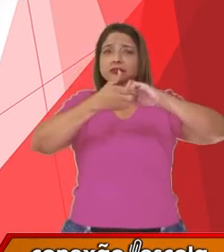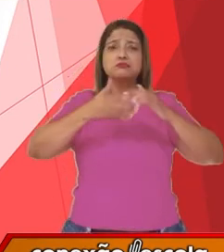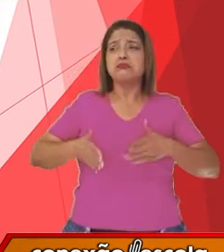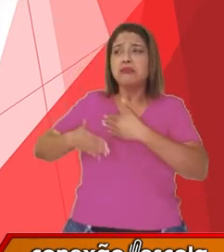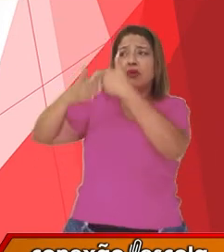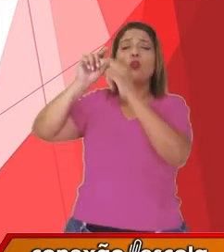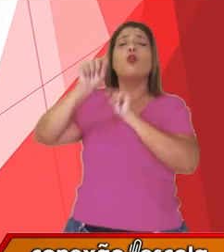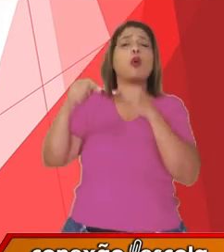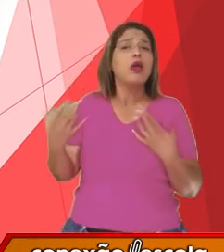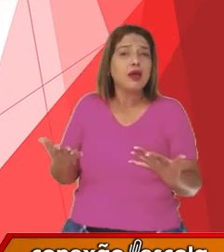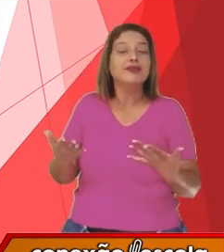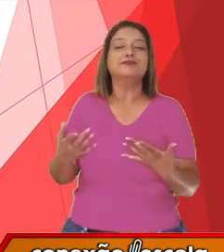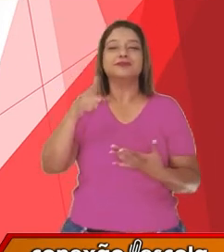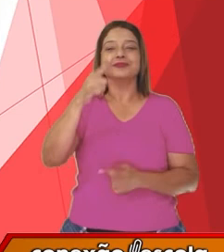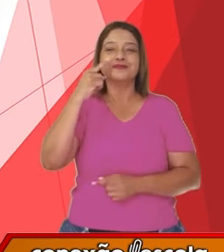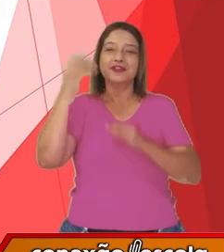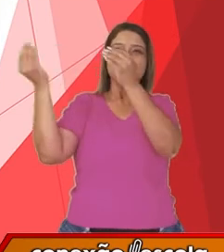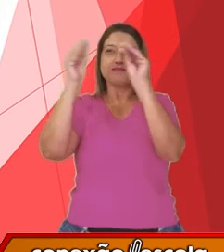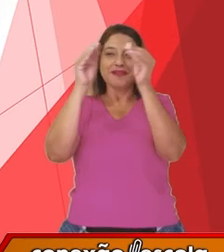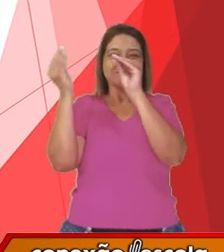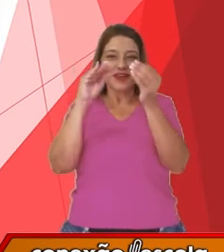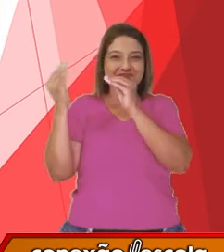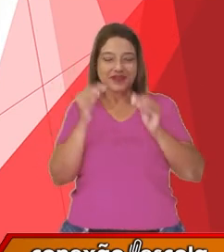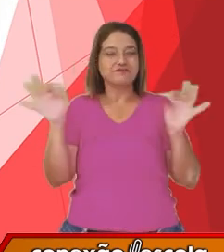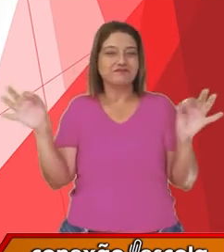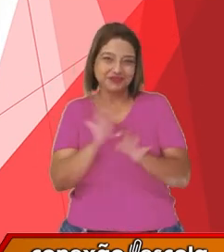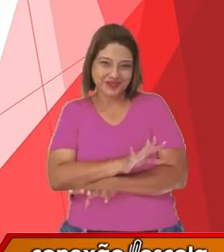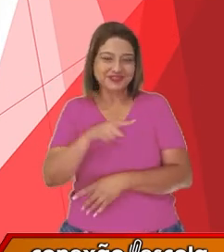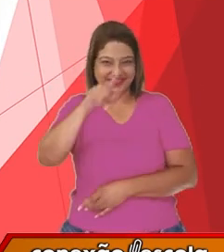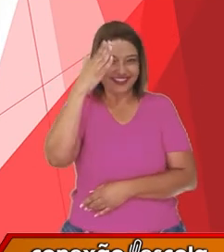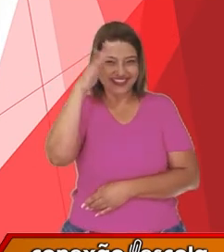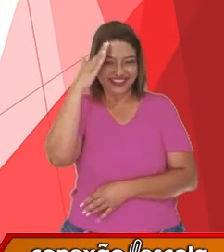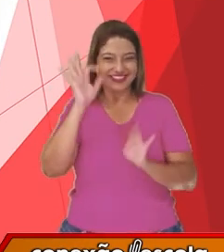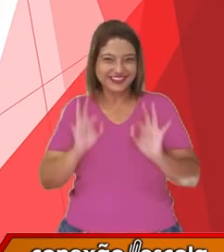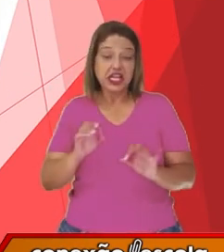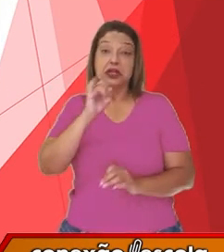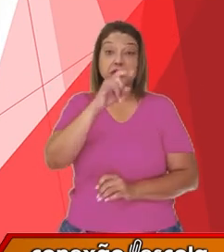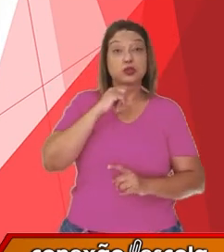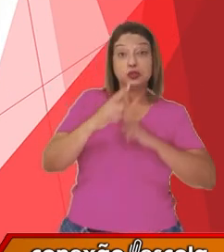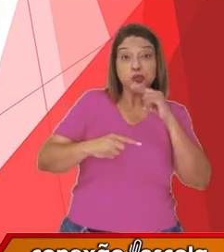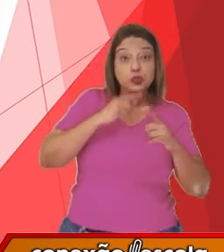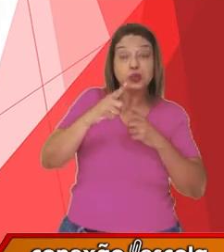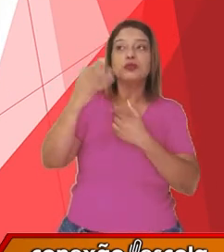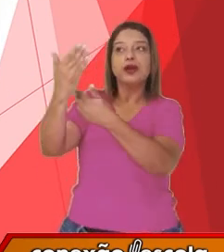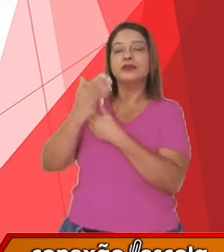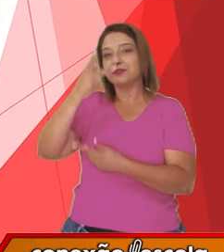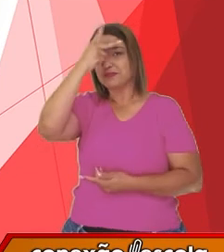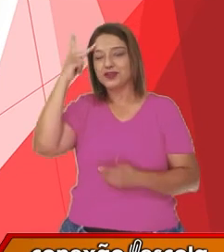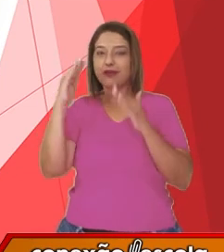vão até o finalzinho. Compreenderam a atividade? Qualquer dúvida, peça ajuda para alguém aí de